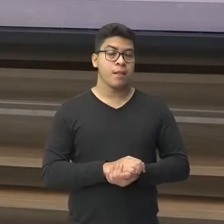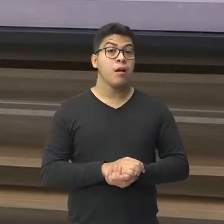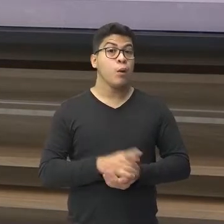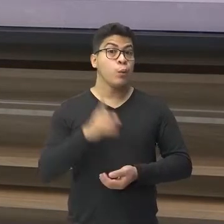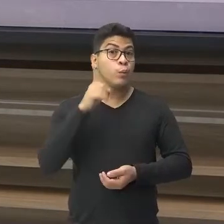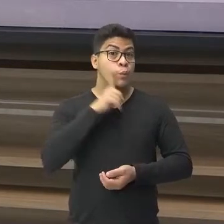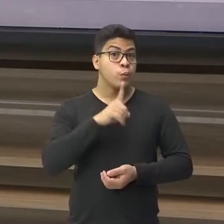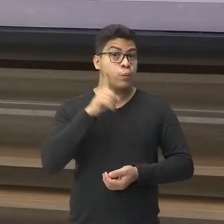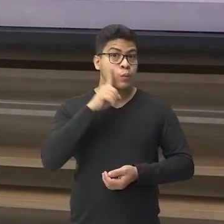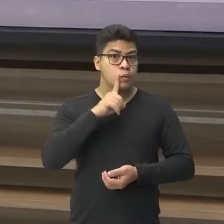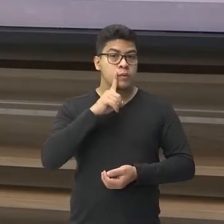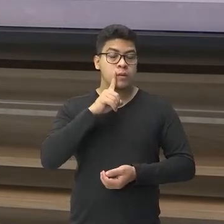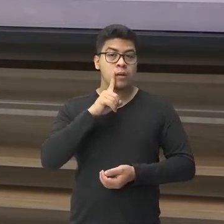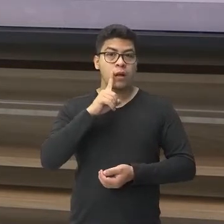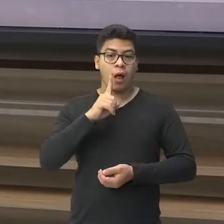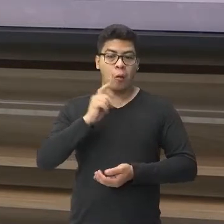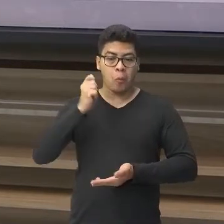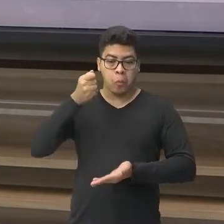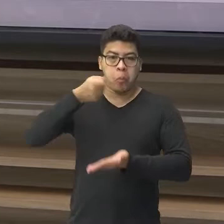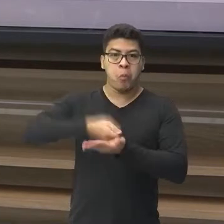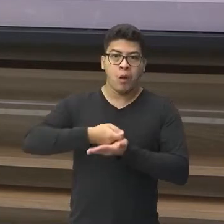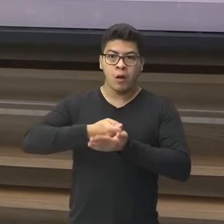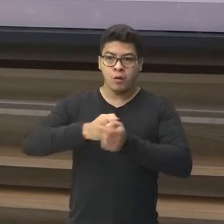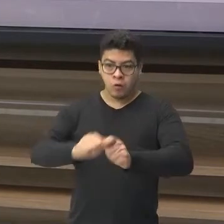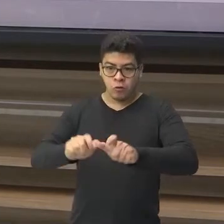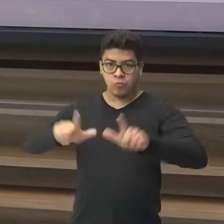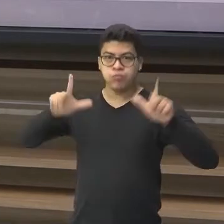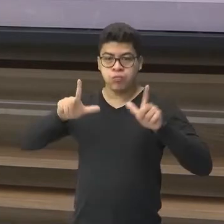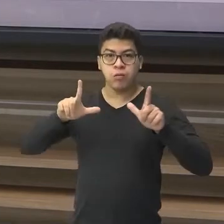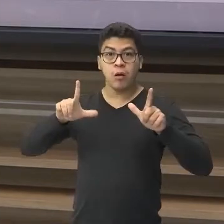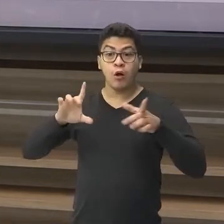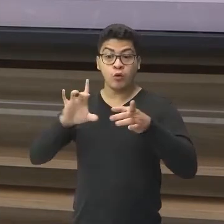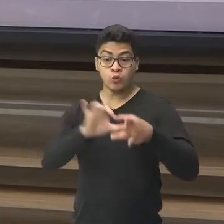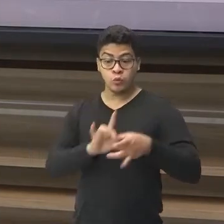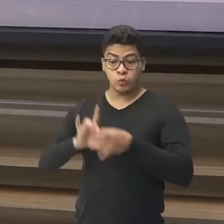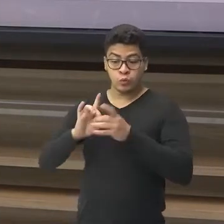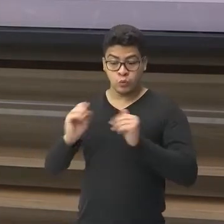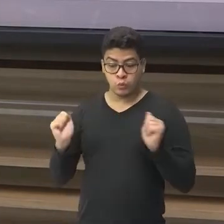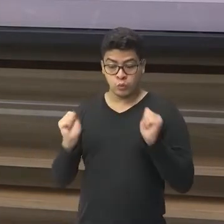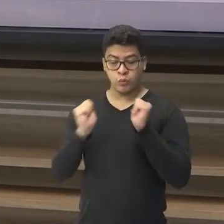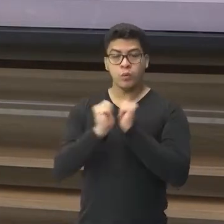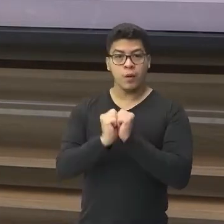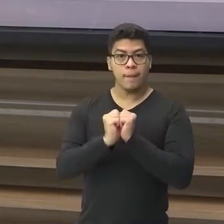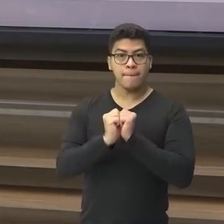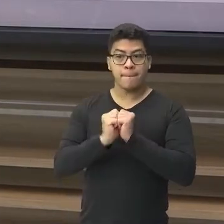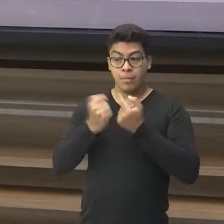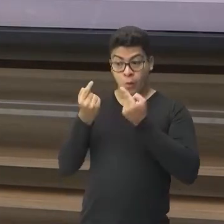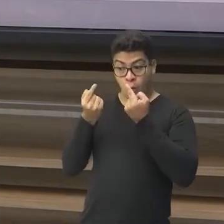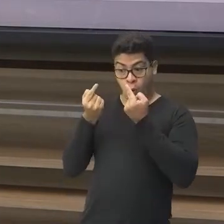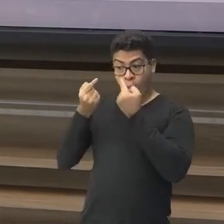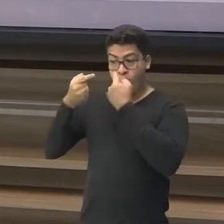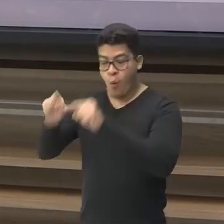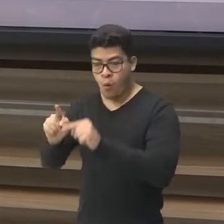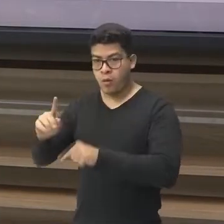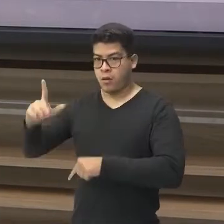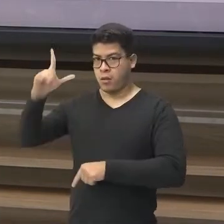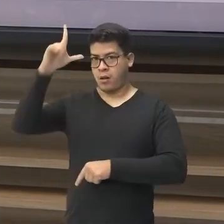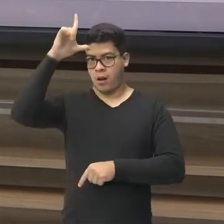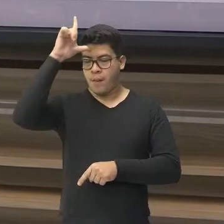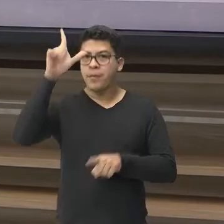Estados Unidos declaram guerra ao lado dos aliados contra o eixo. Isso